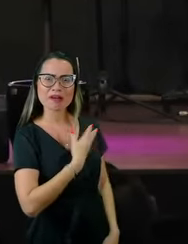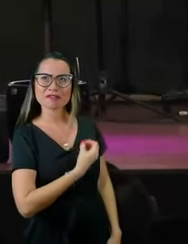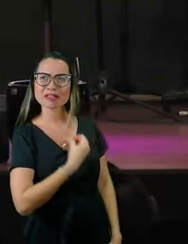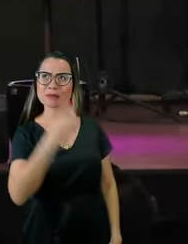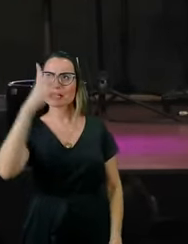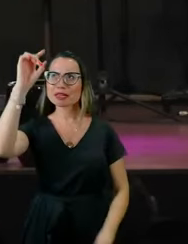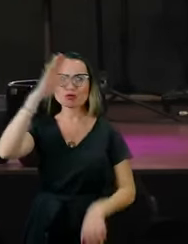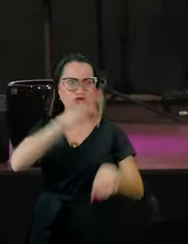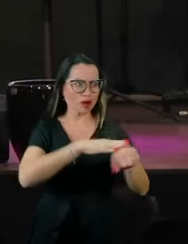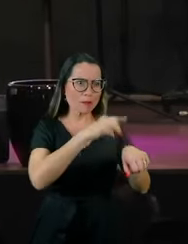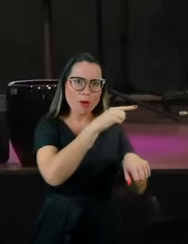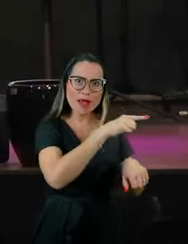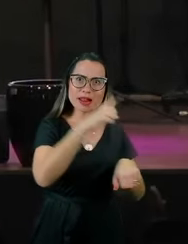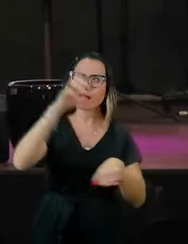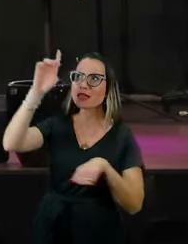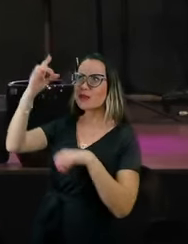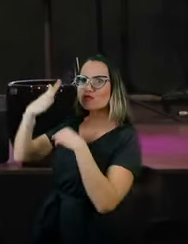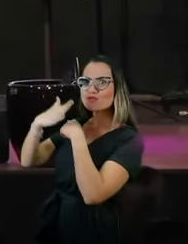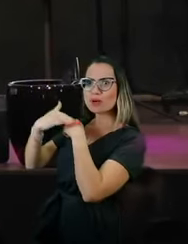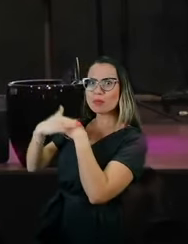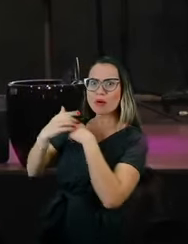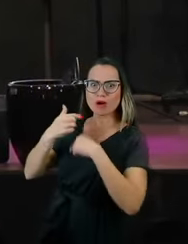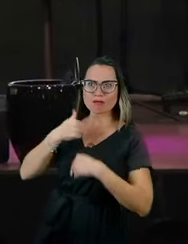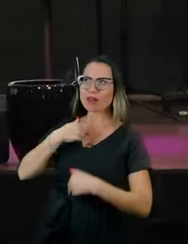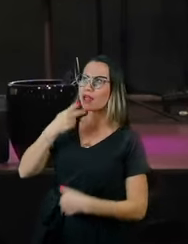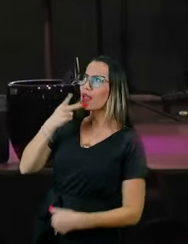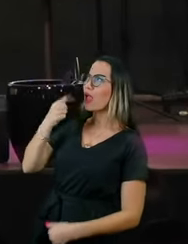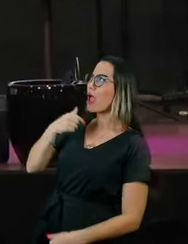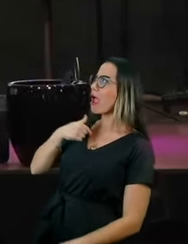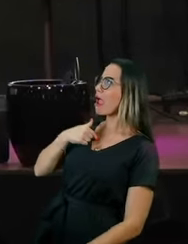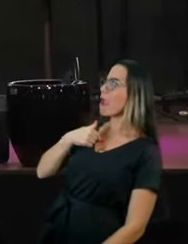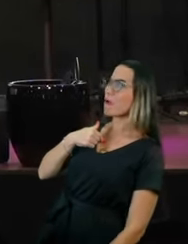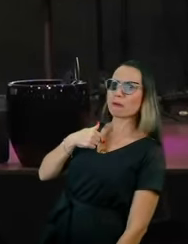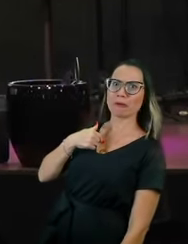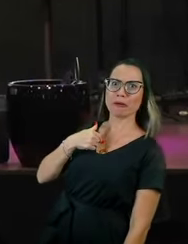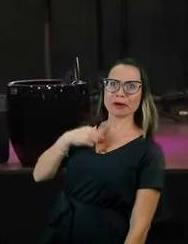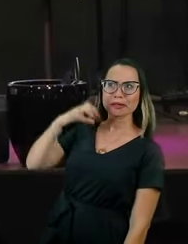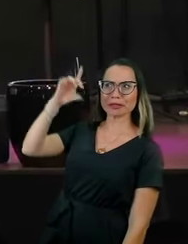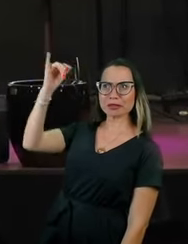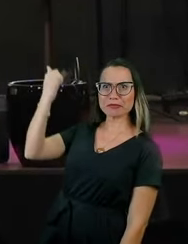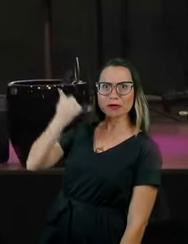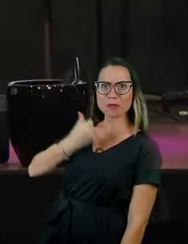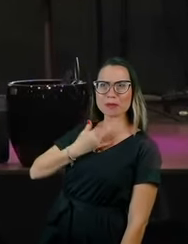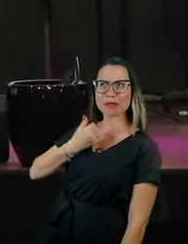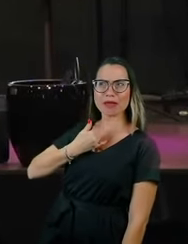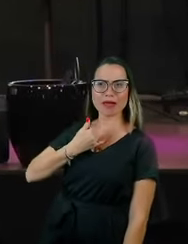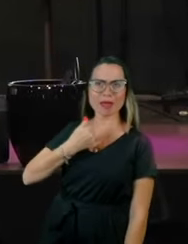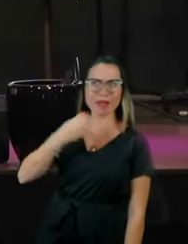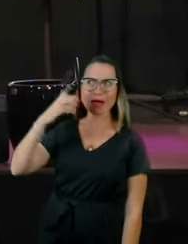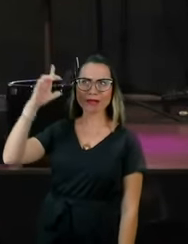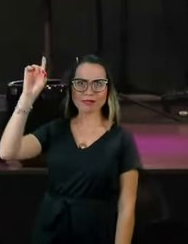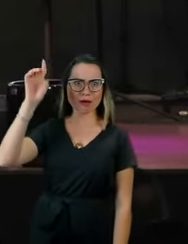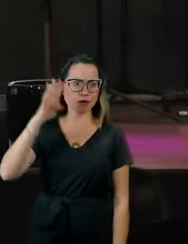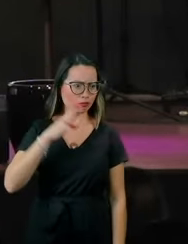E Ele trazia coisas pontuais da minha vida na minha mão, dizendo, eu te conheço. Eu conheço você.